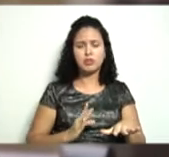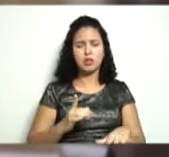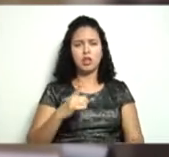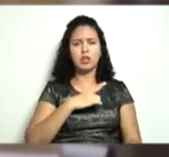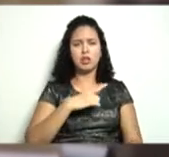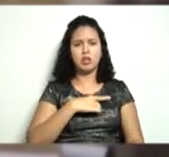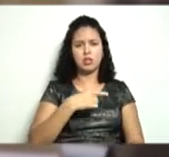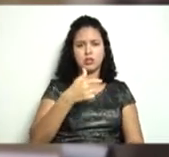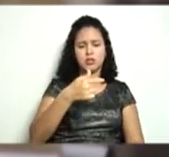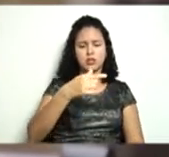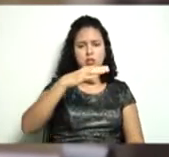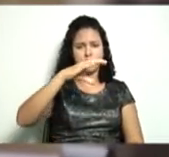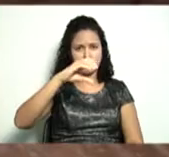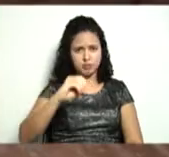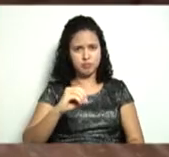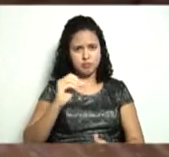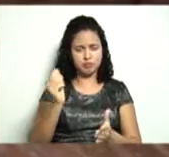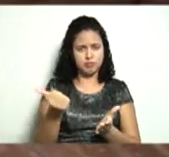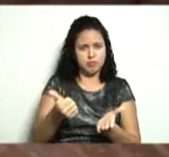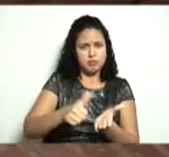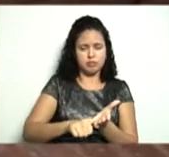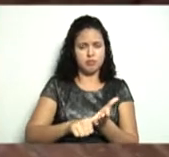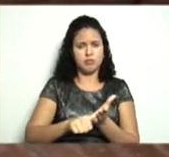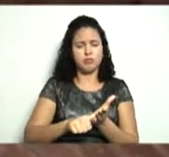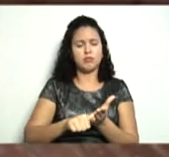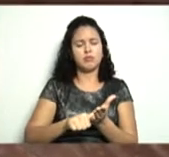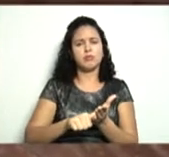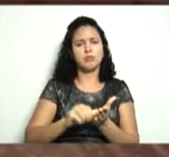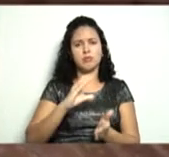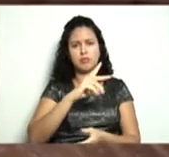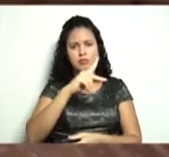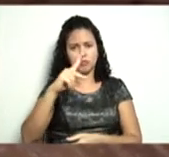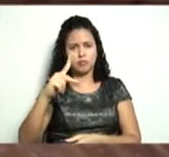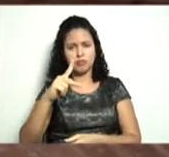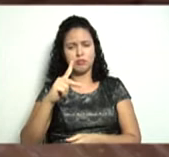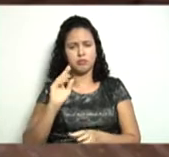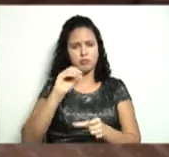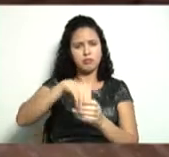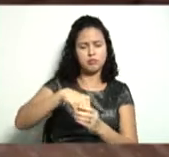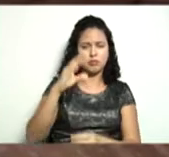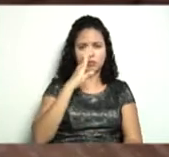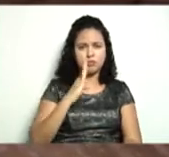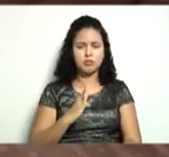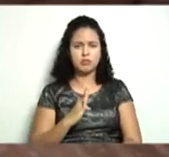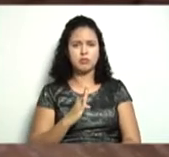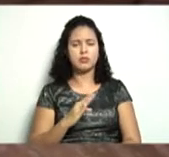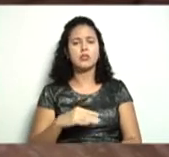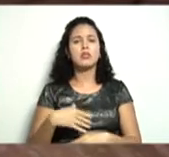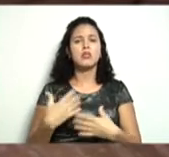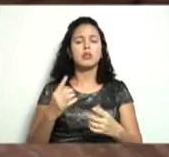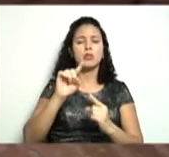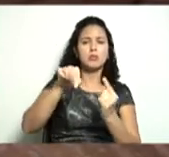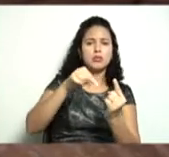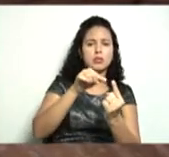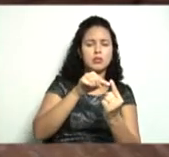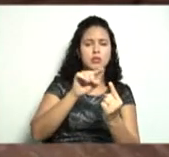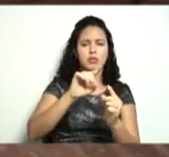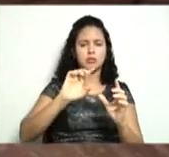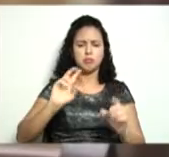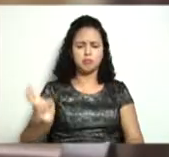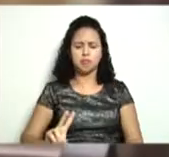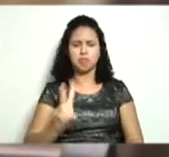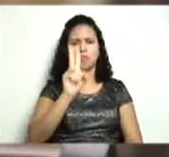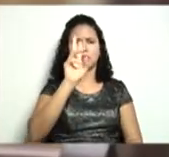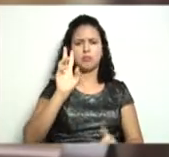70 cooperativas no Brasil inteiro. Bom Pastor é uma escola que fortalece o ser humano. O objetivo dela é a valorização do ser